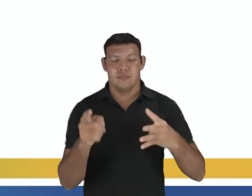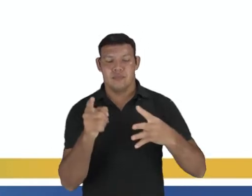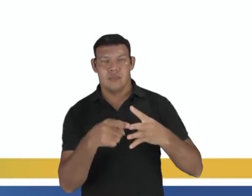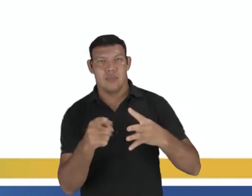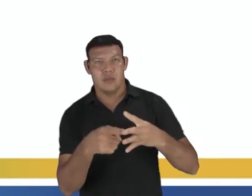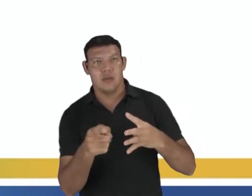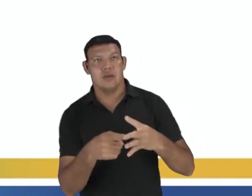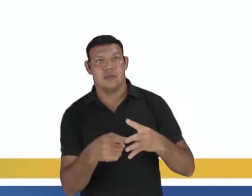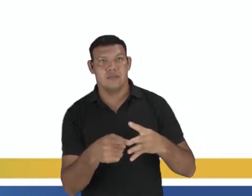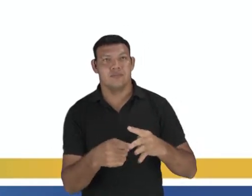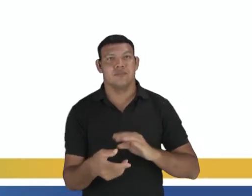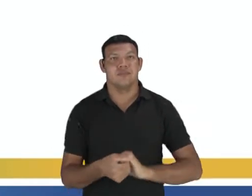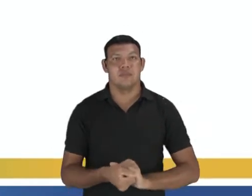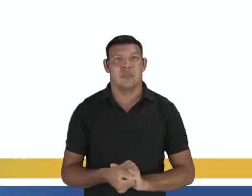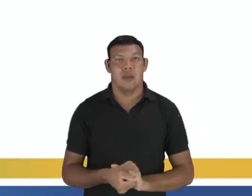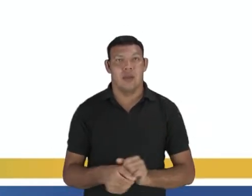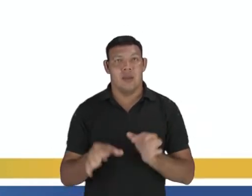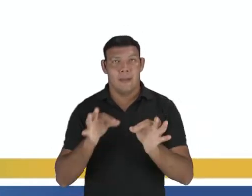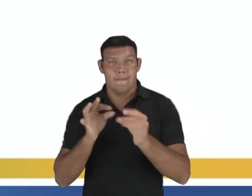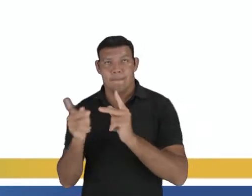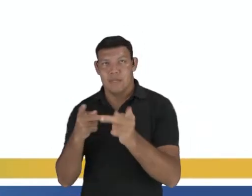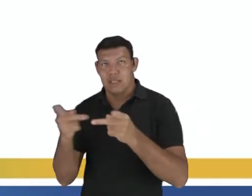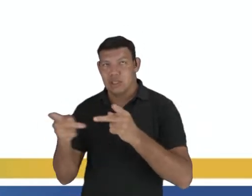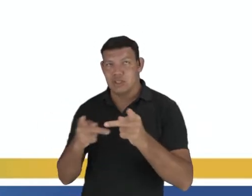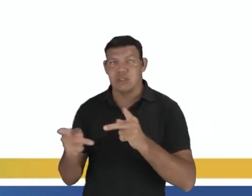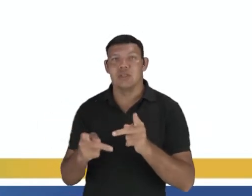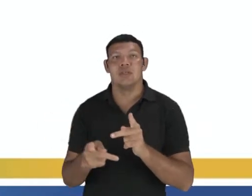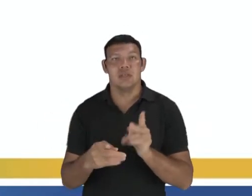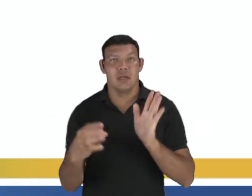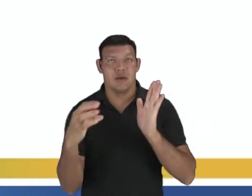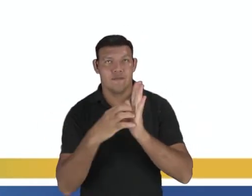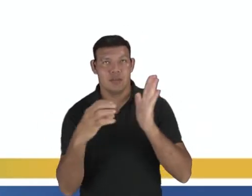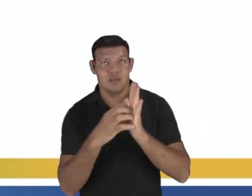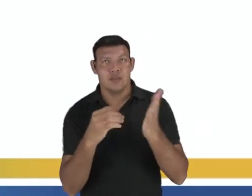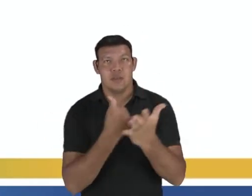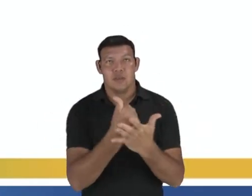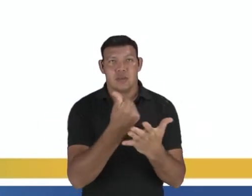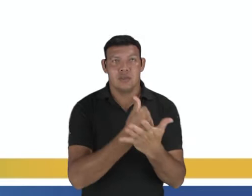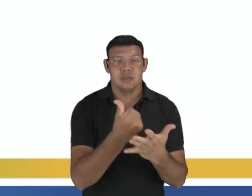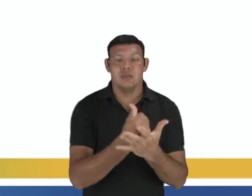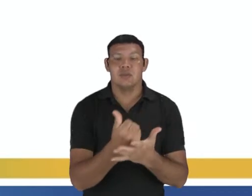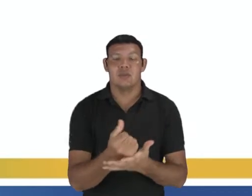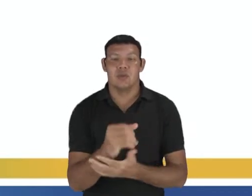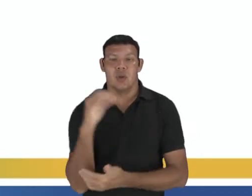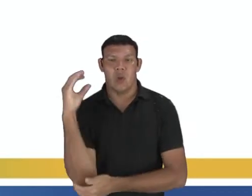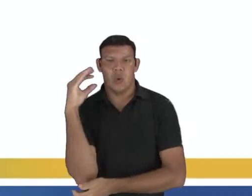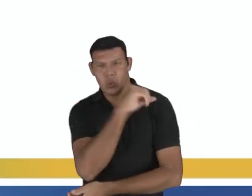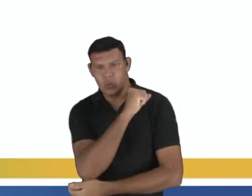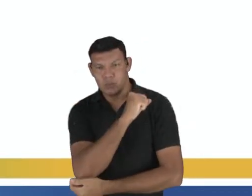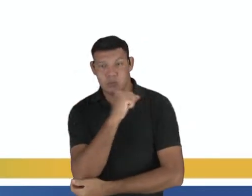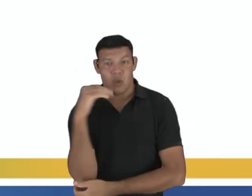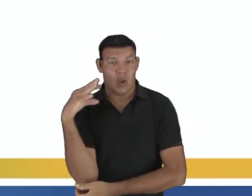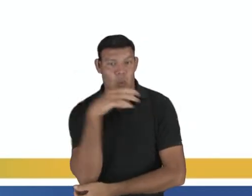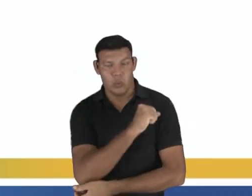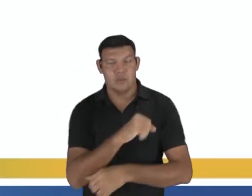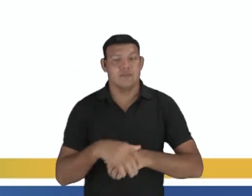e concretizar ações em casos de urgência. O que seria esses casos de urgências?